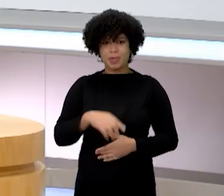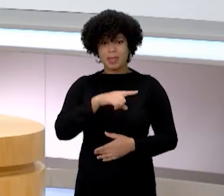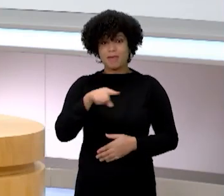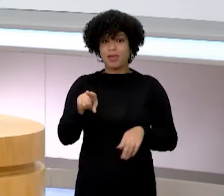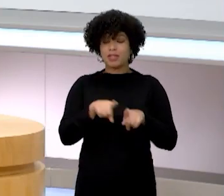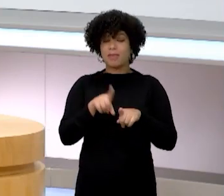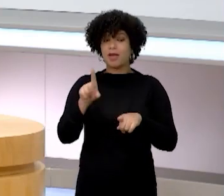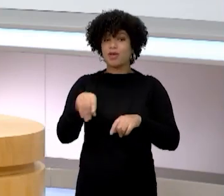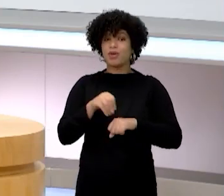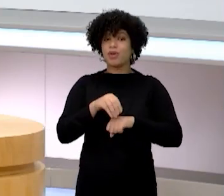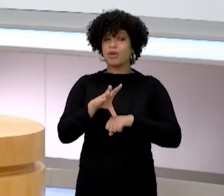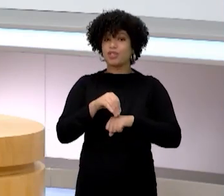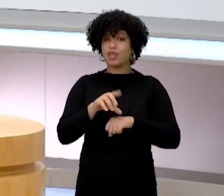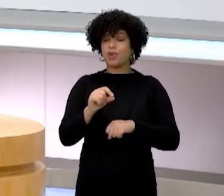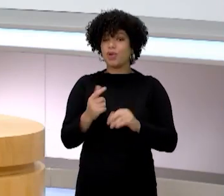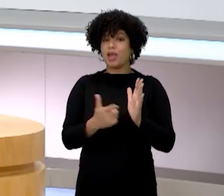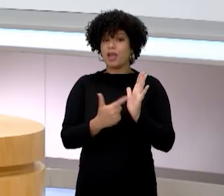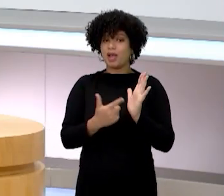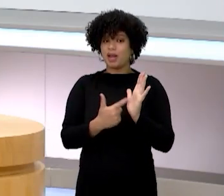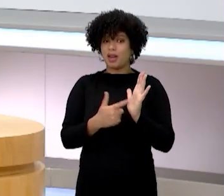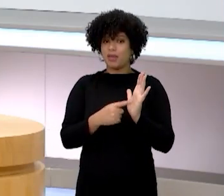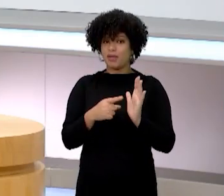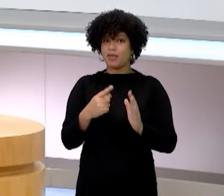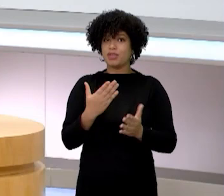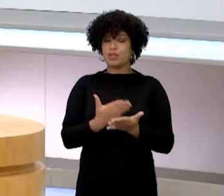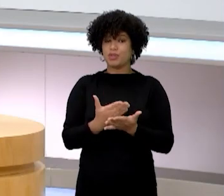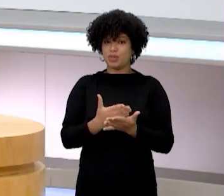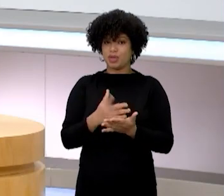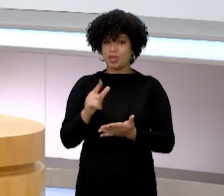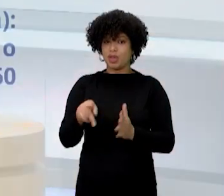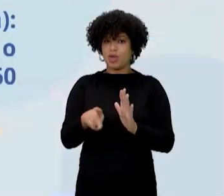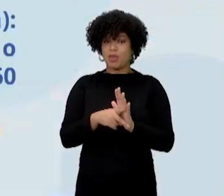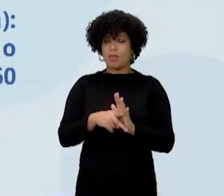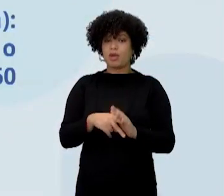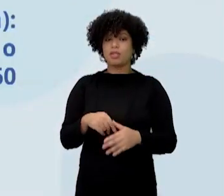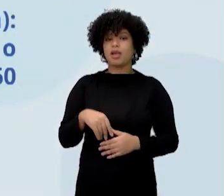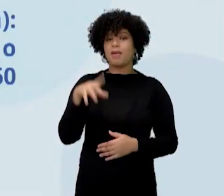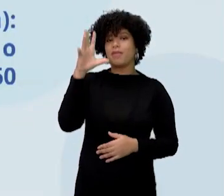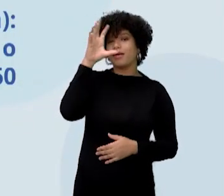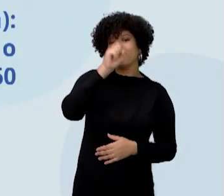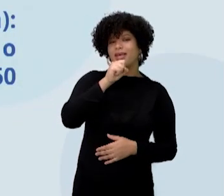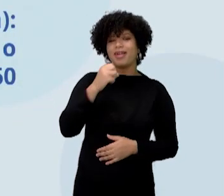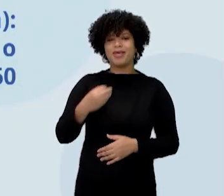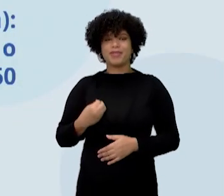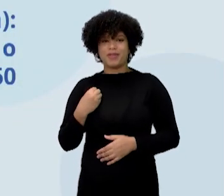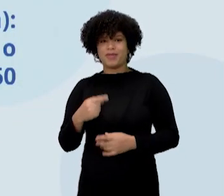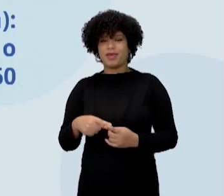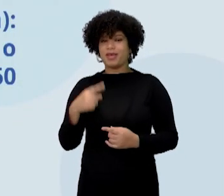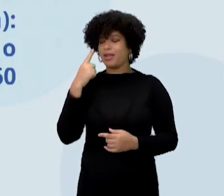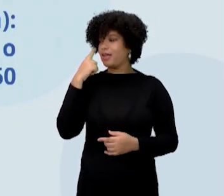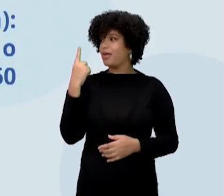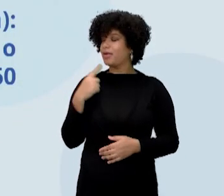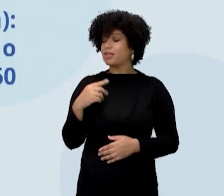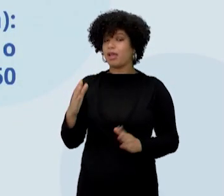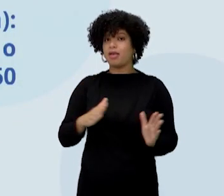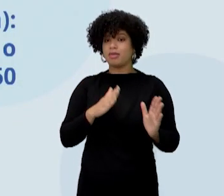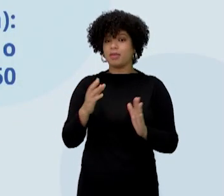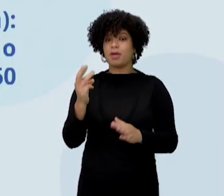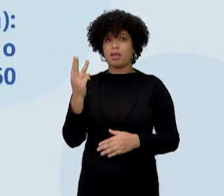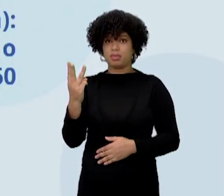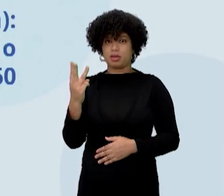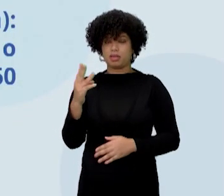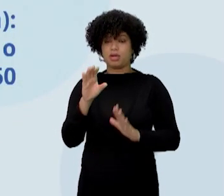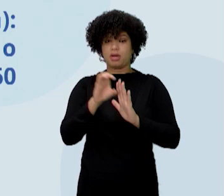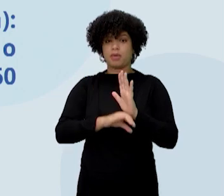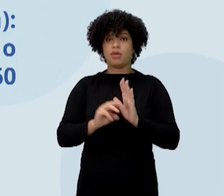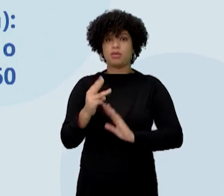né, fica a dica aí no livro de vocês, na coleção Viver e Aprender, a gente tem aí na etapa 3, capítulo 3